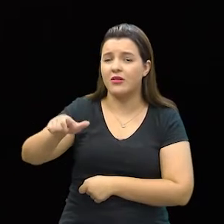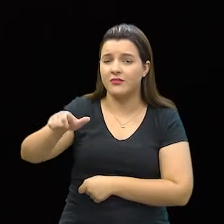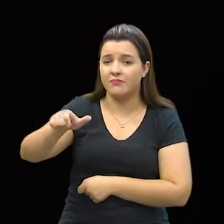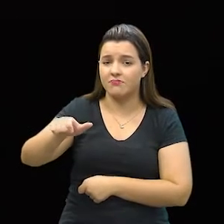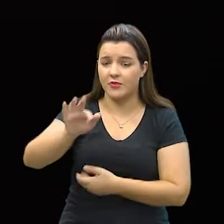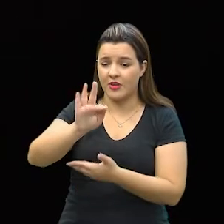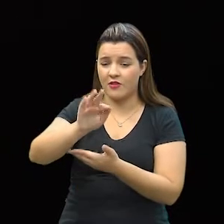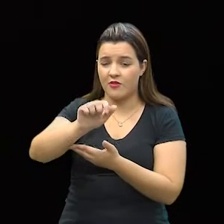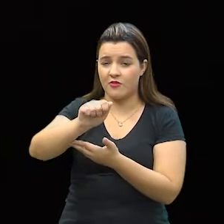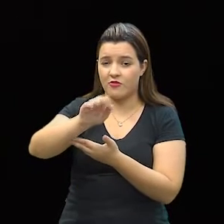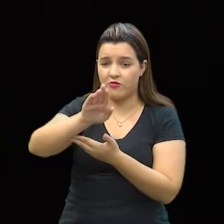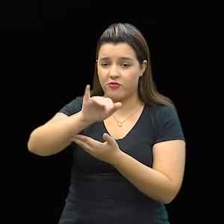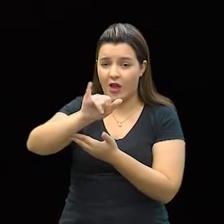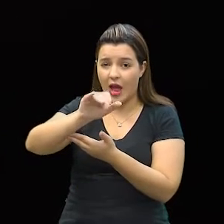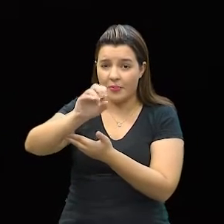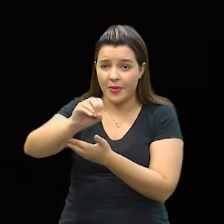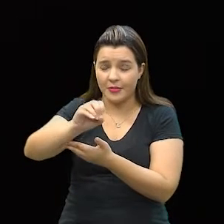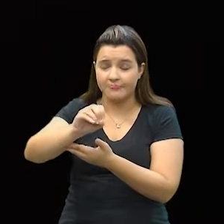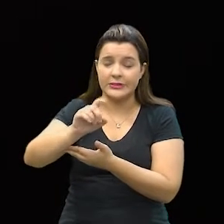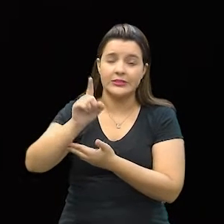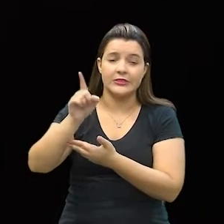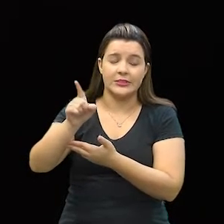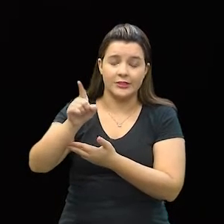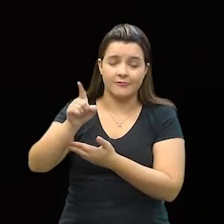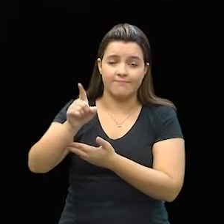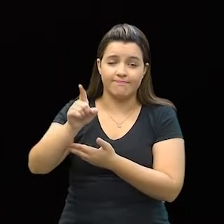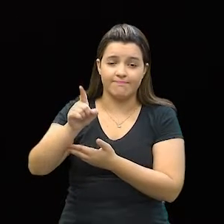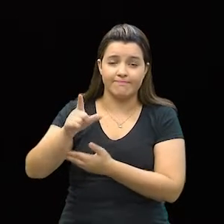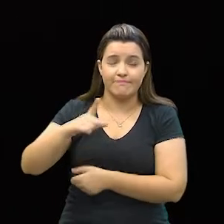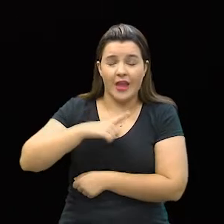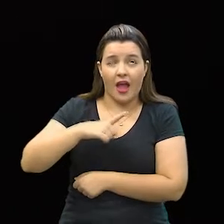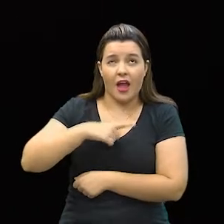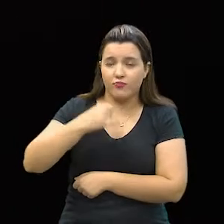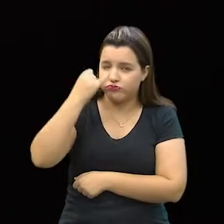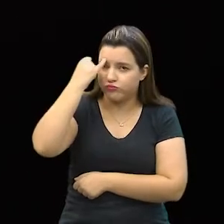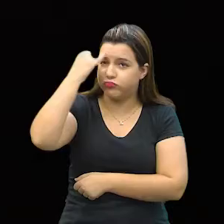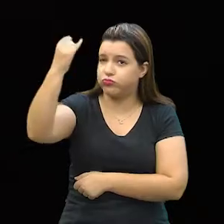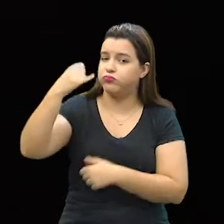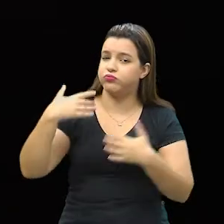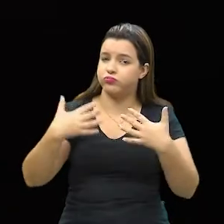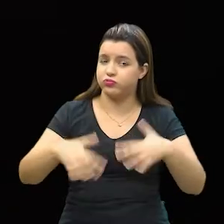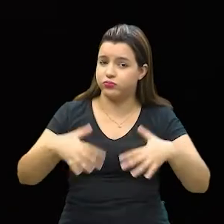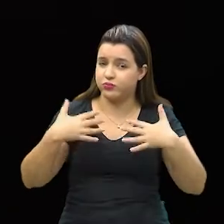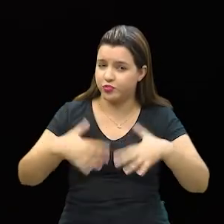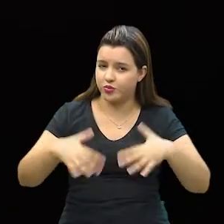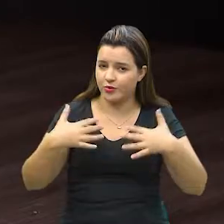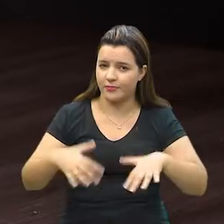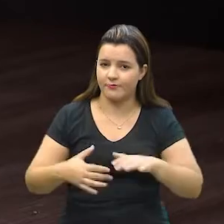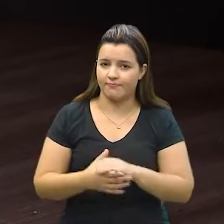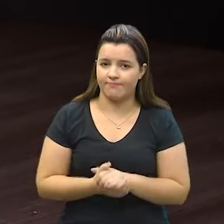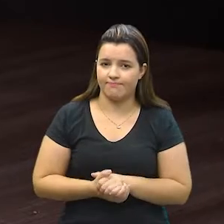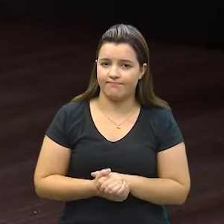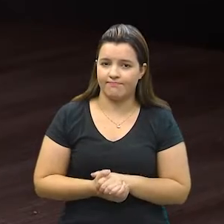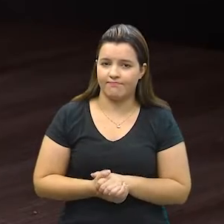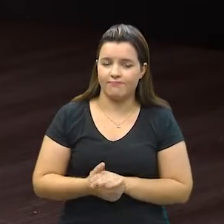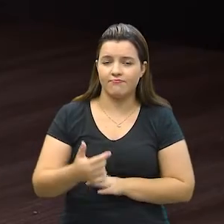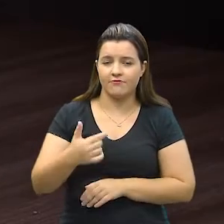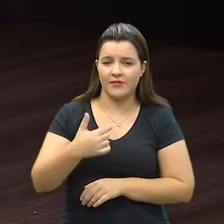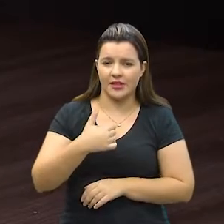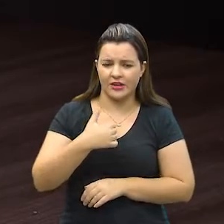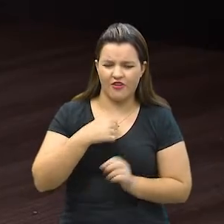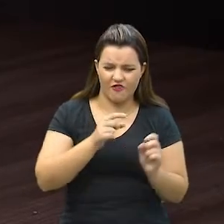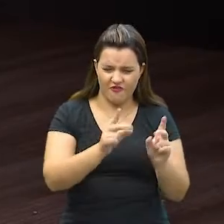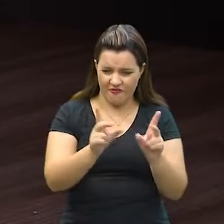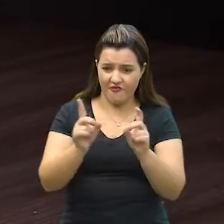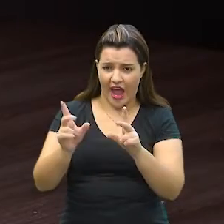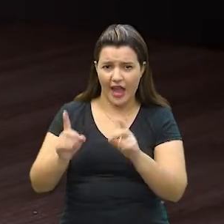o Fábio, que ele teve aí uma grande ideia. Olha só, estou vendendo e não vejo